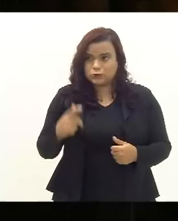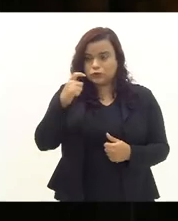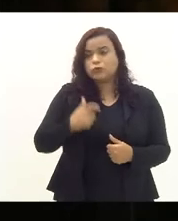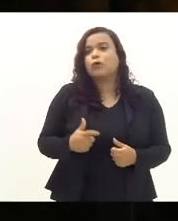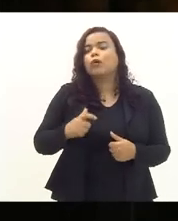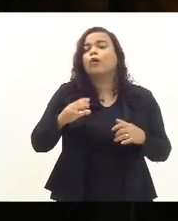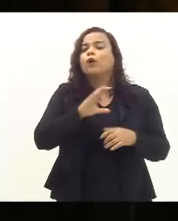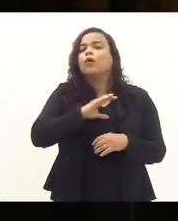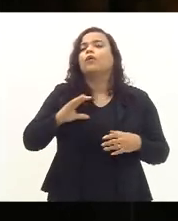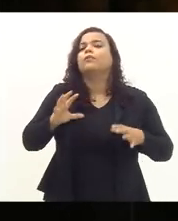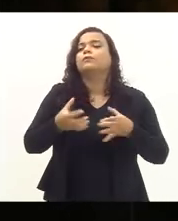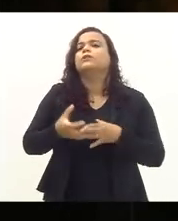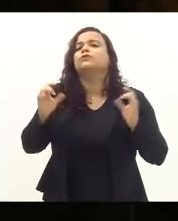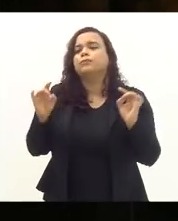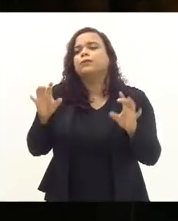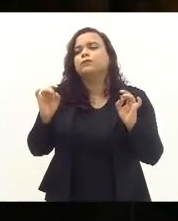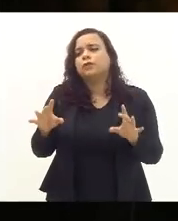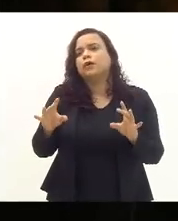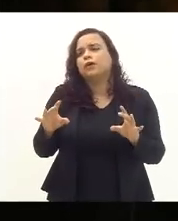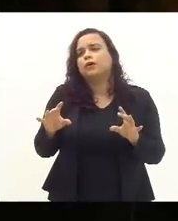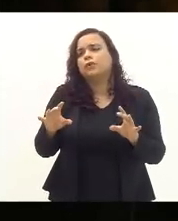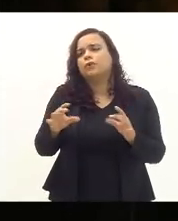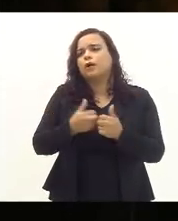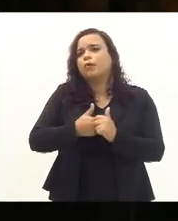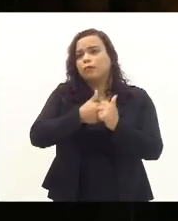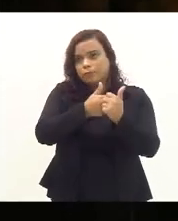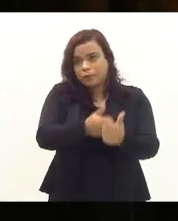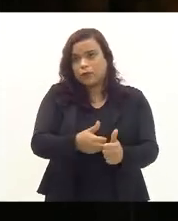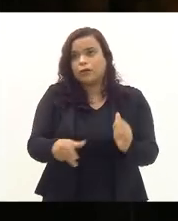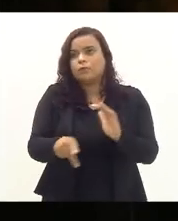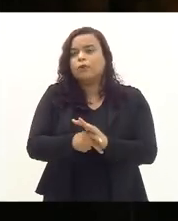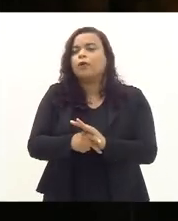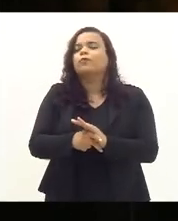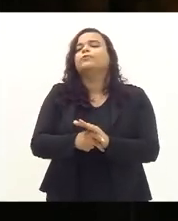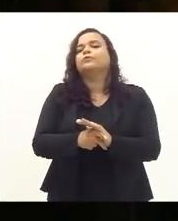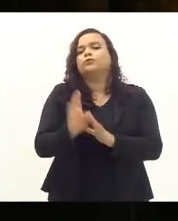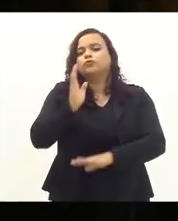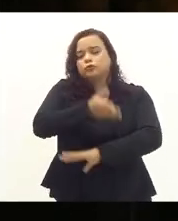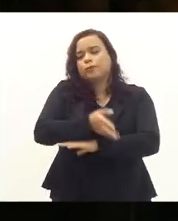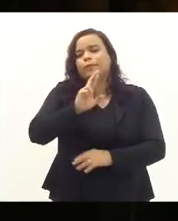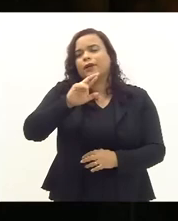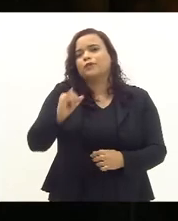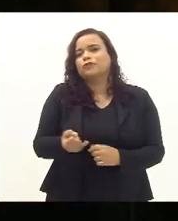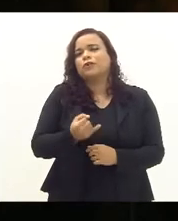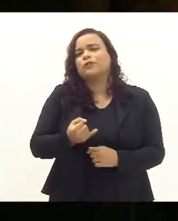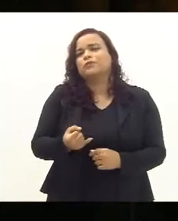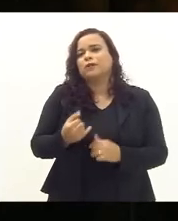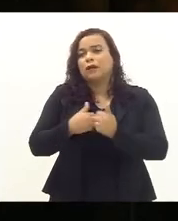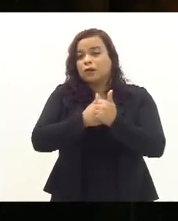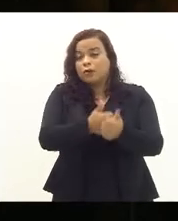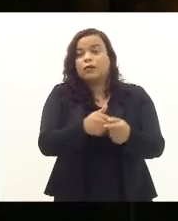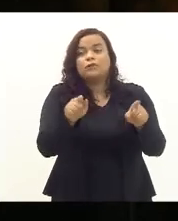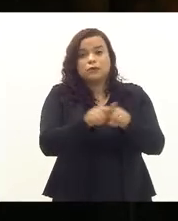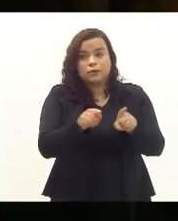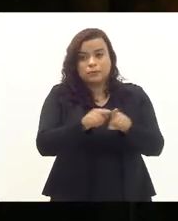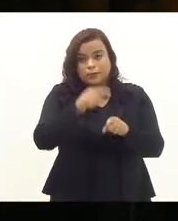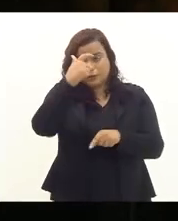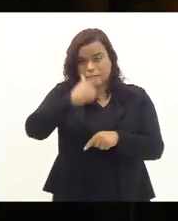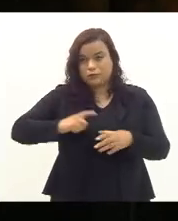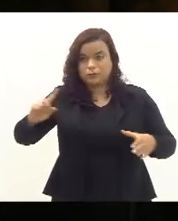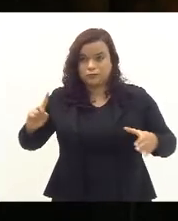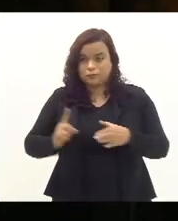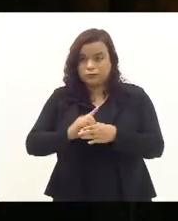da comissão especial de acompanhamento do super RJ acompanho também como